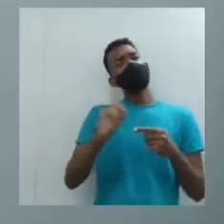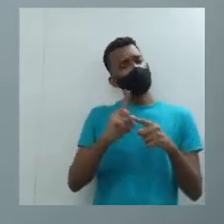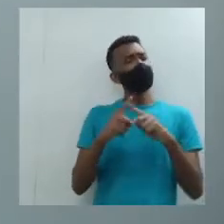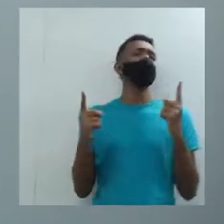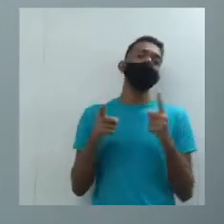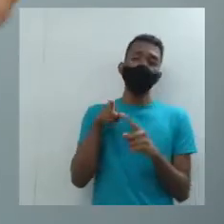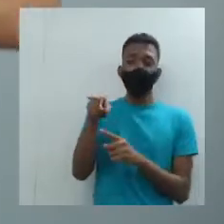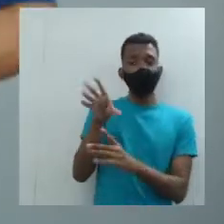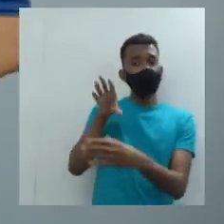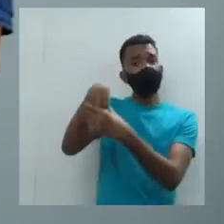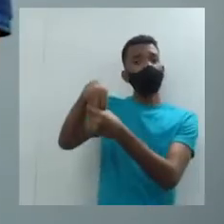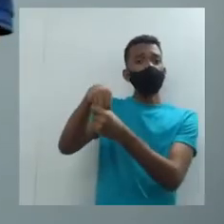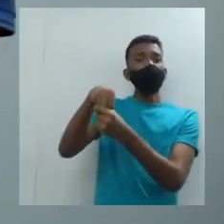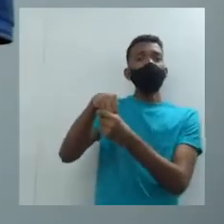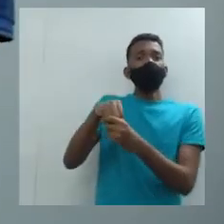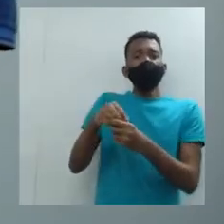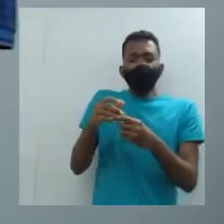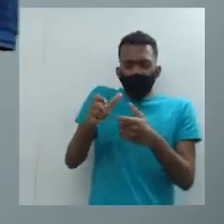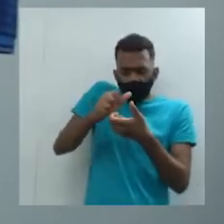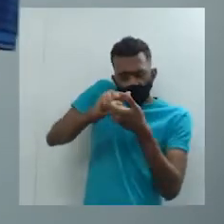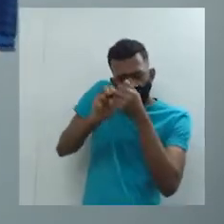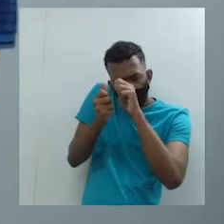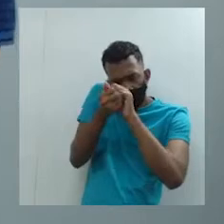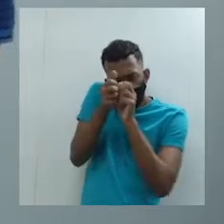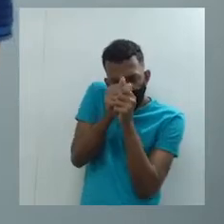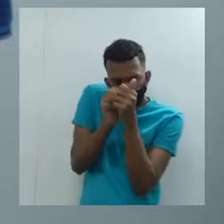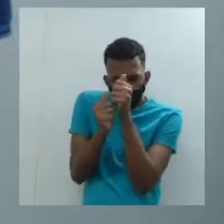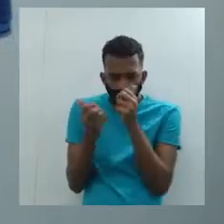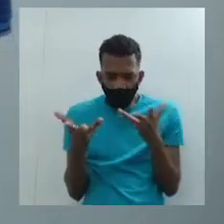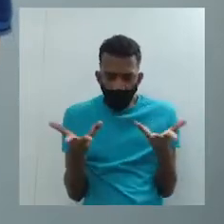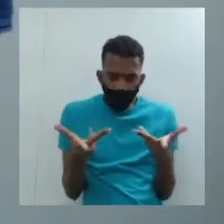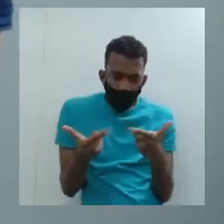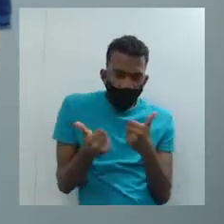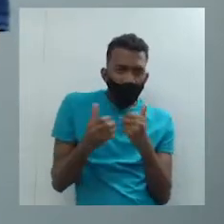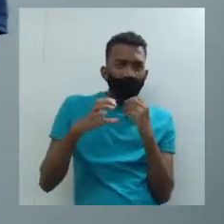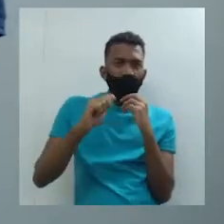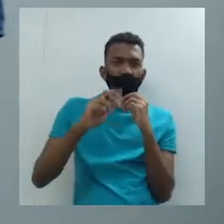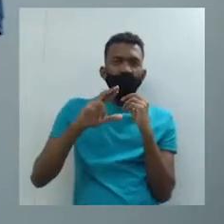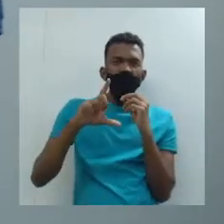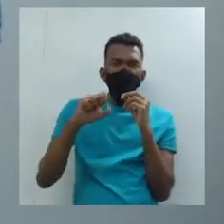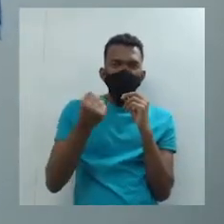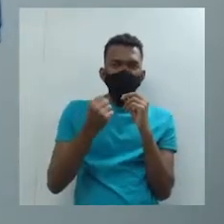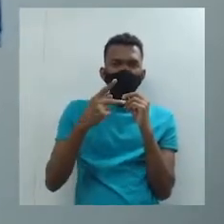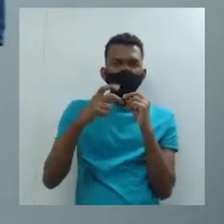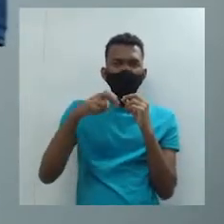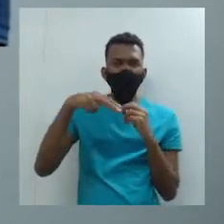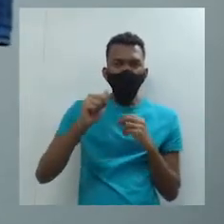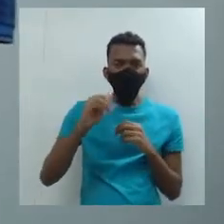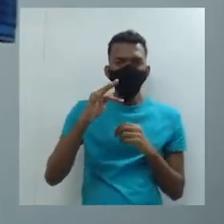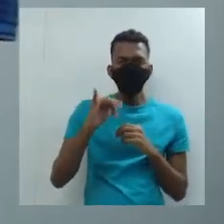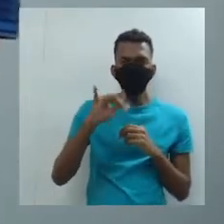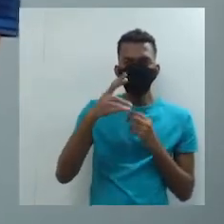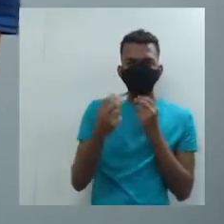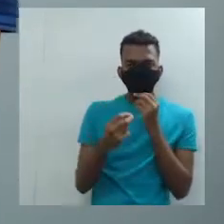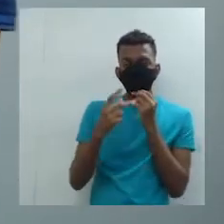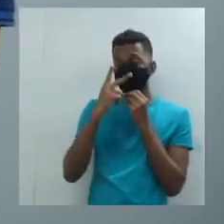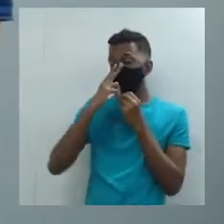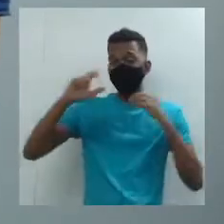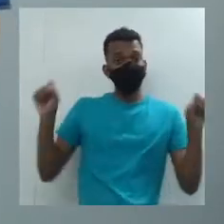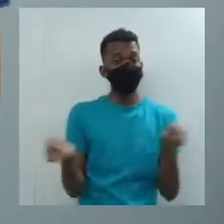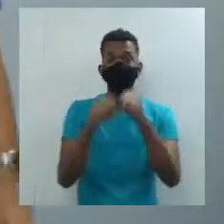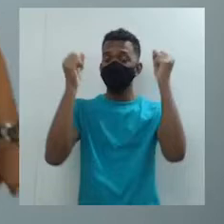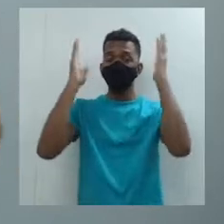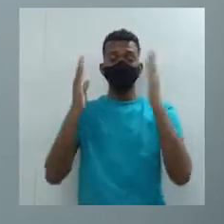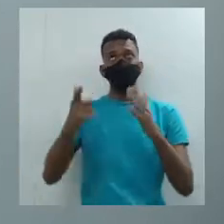de um artesão da palavra habilidoso como o Carlos Pena Filho, né, ele quebra essa expectativa e